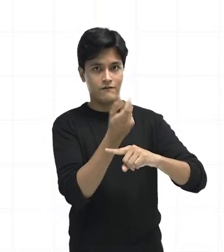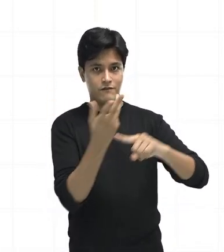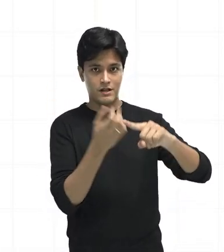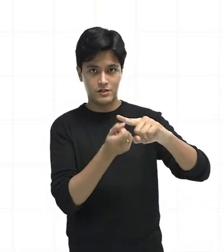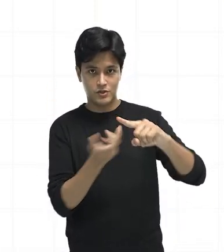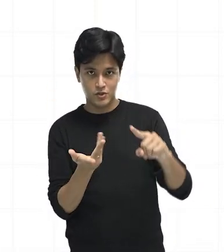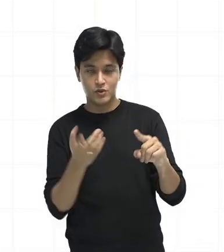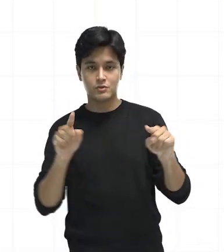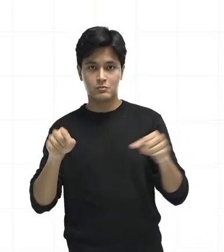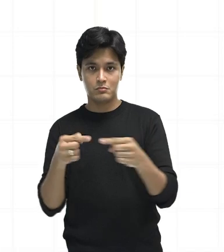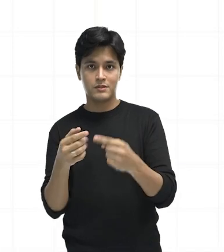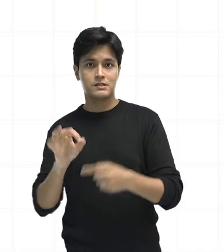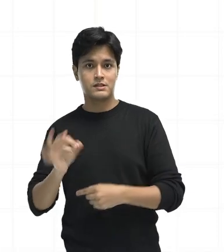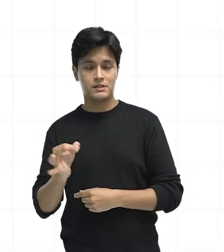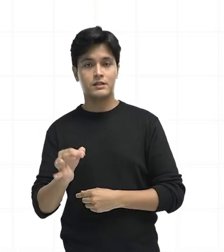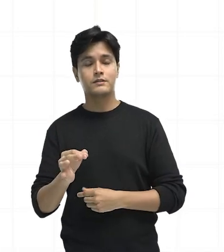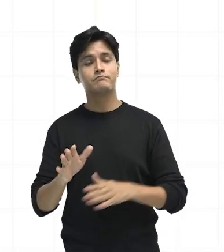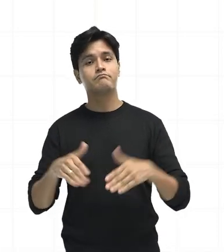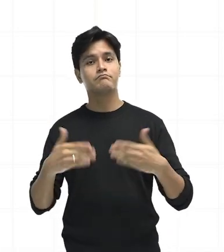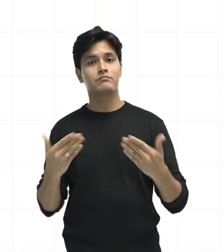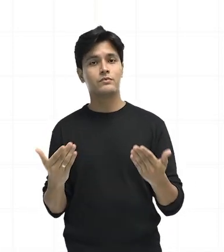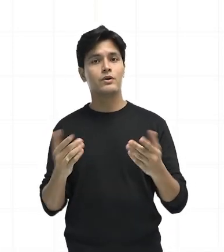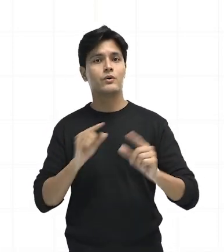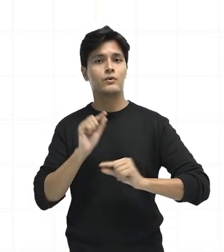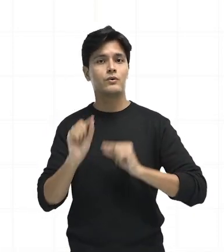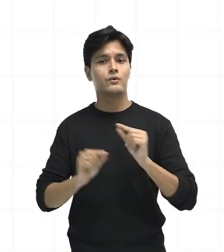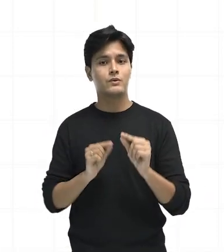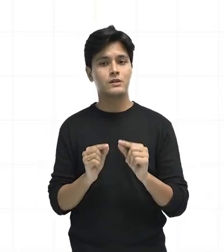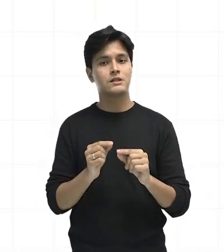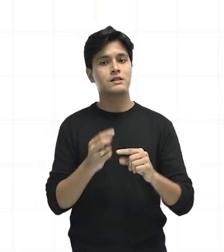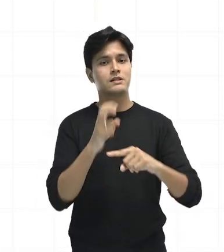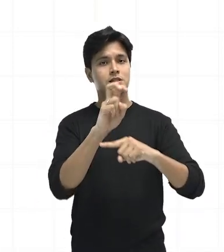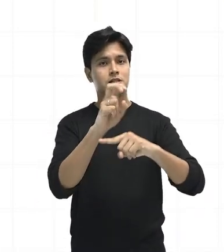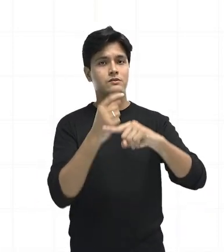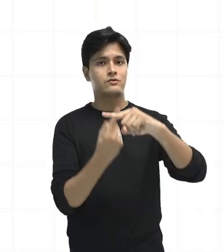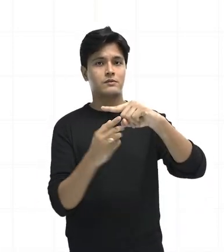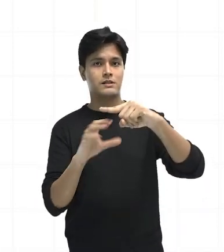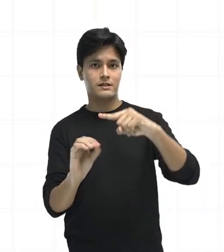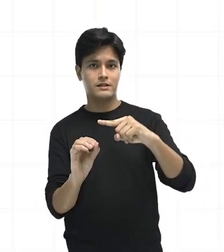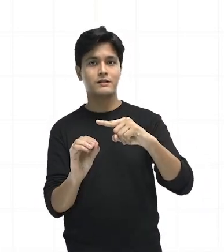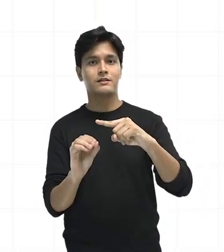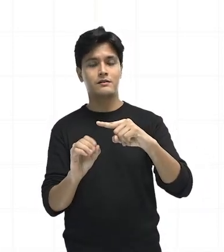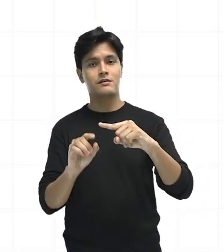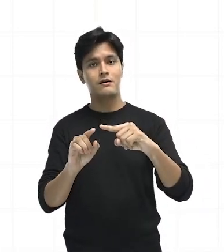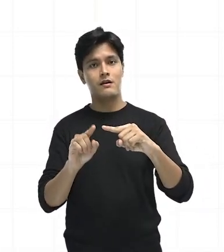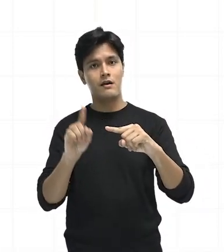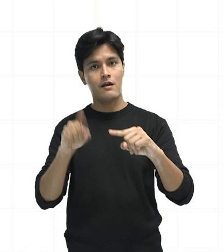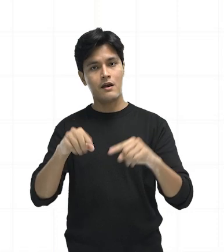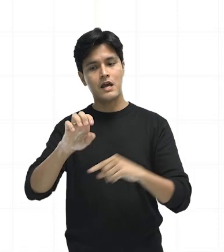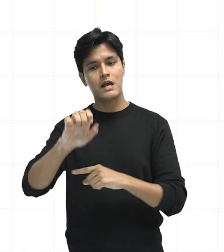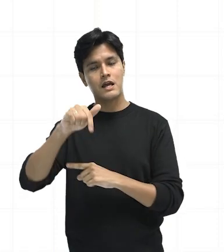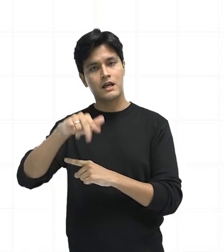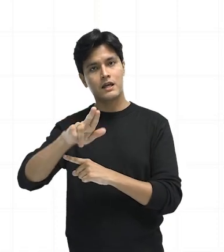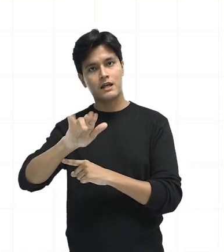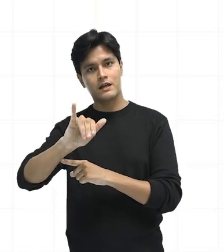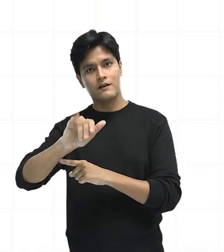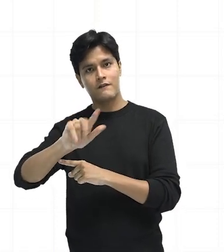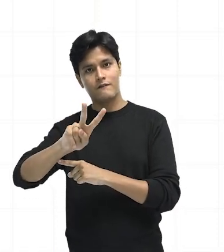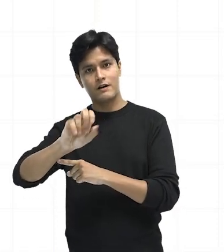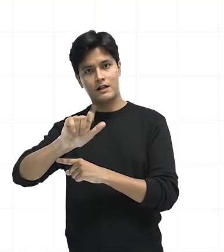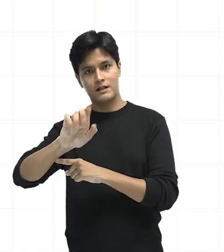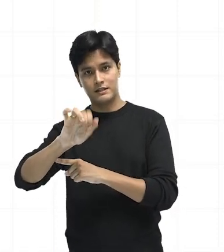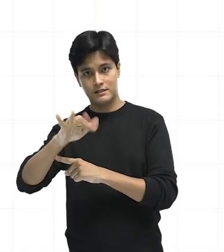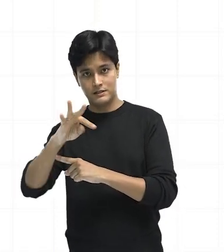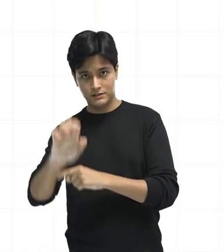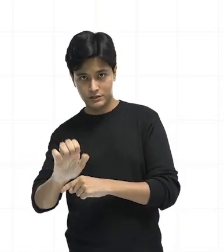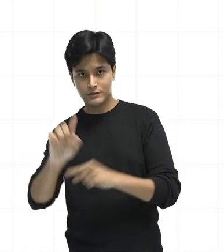em outras aulas, não foi? Então eu posso dizer que 5 sobre 10 é equivalente a 1